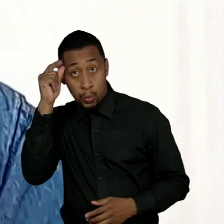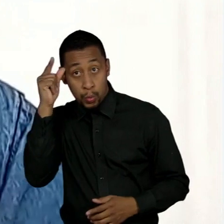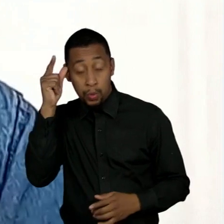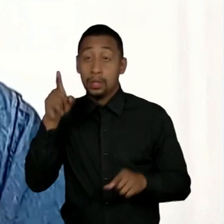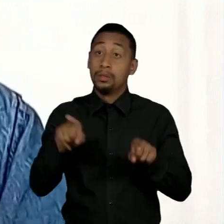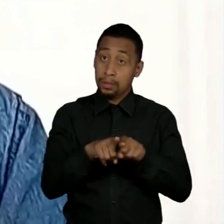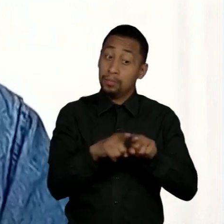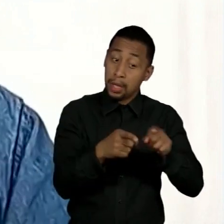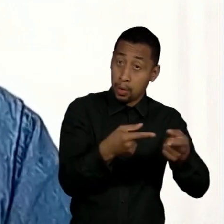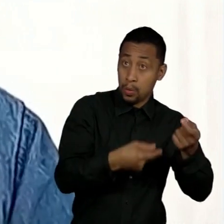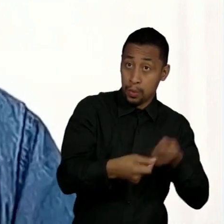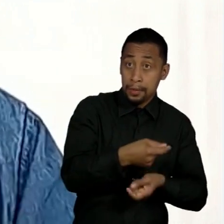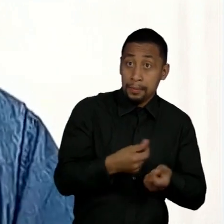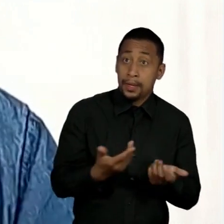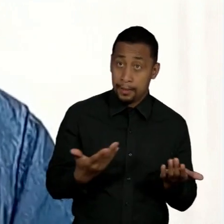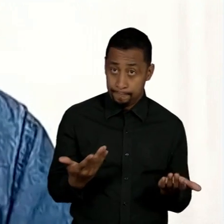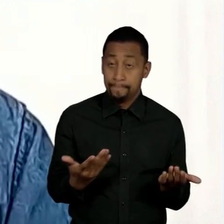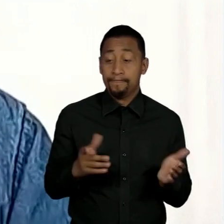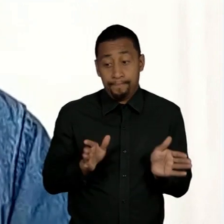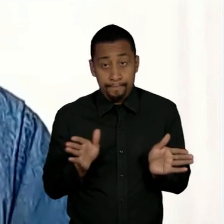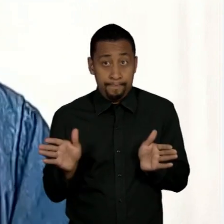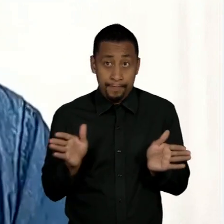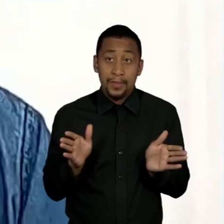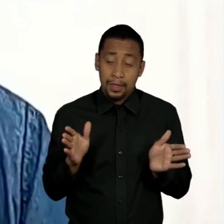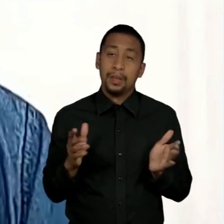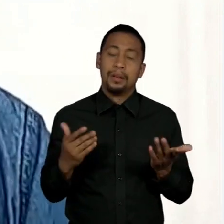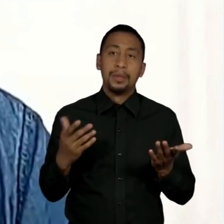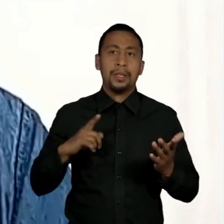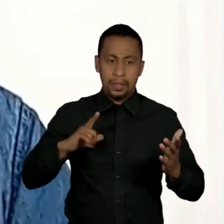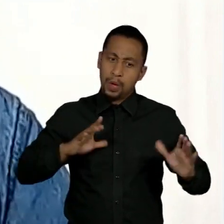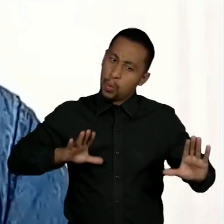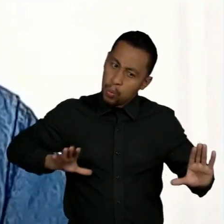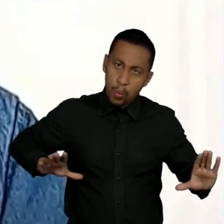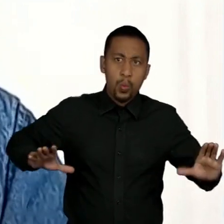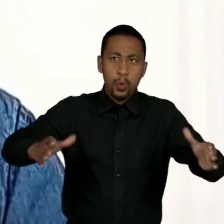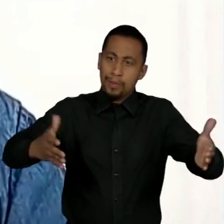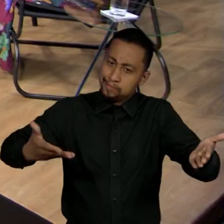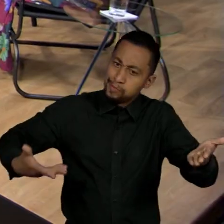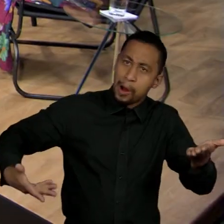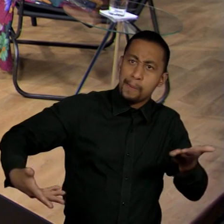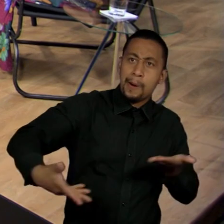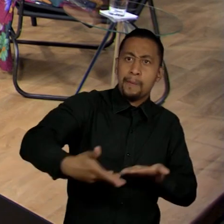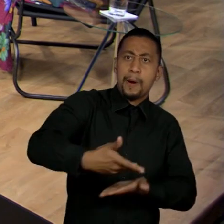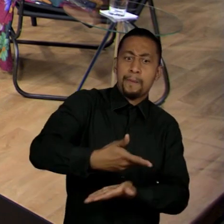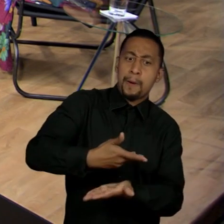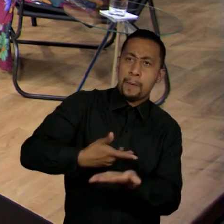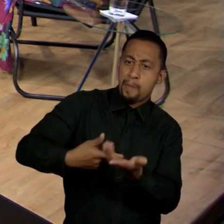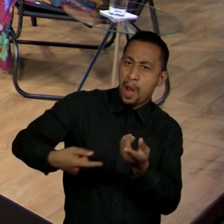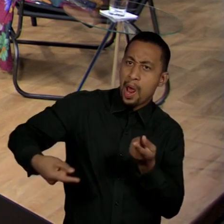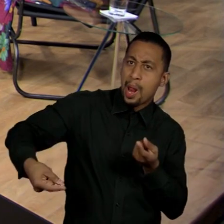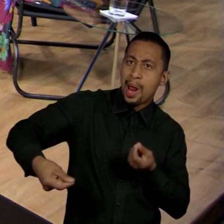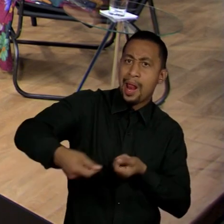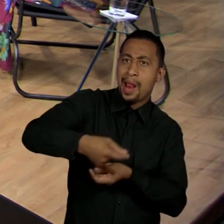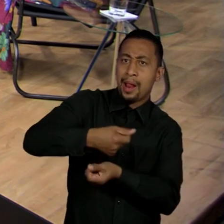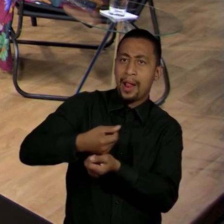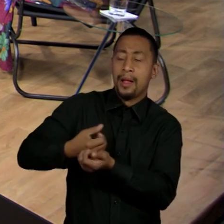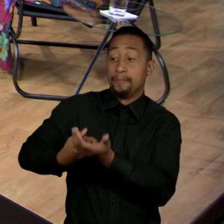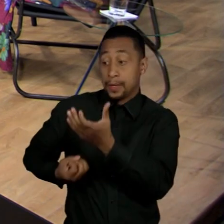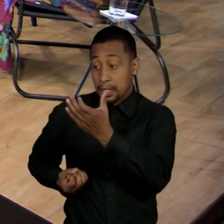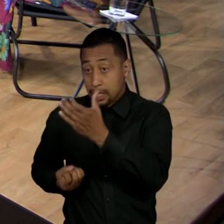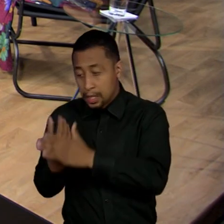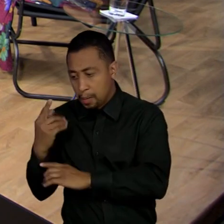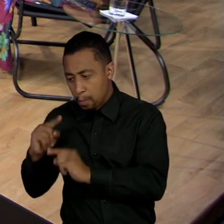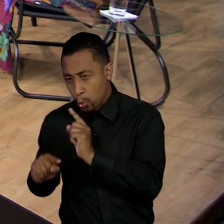aspecto econômico, porque existe toda uma rede, toda uma economia criativa, toda uma